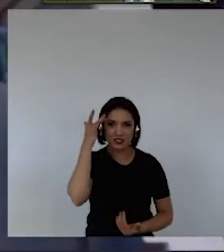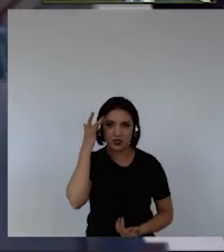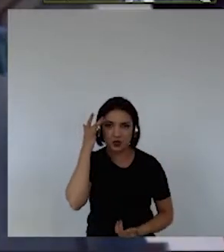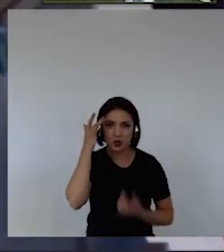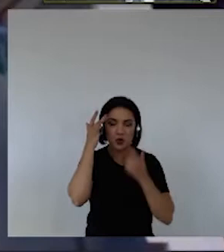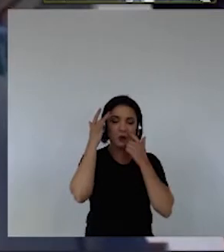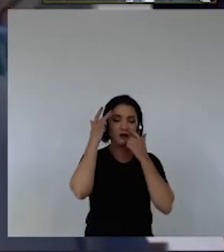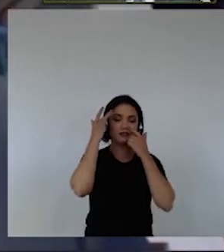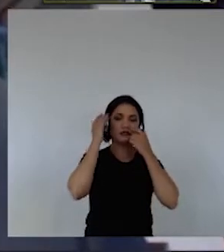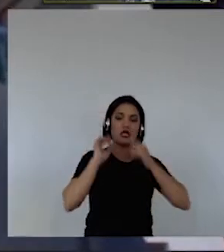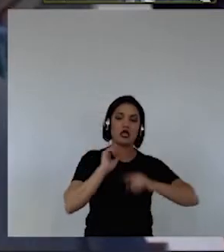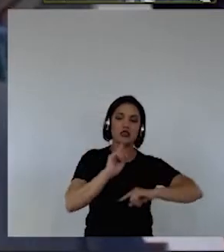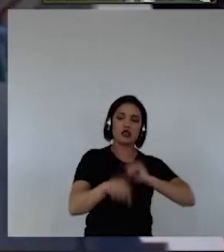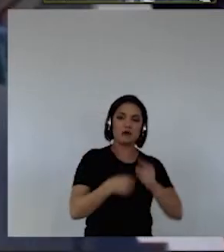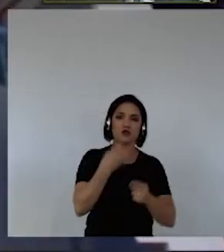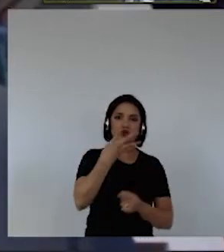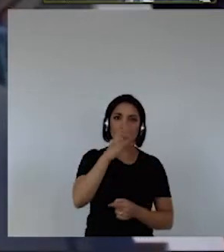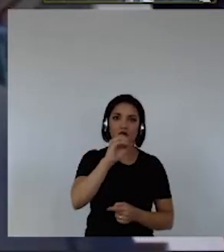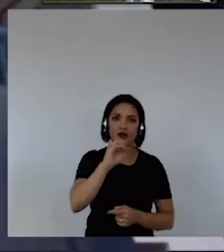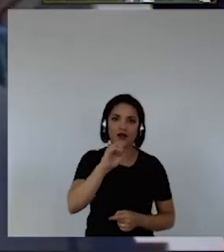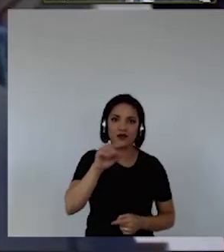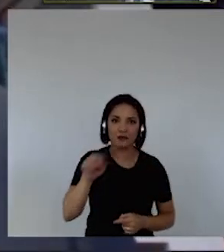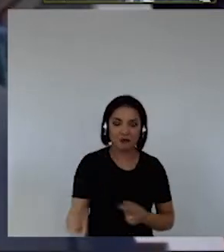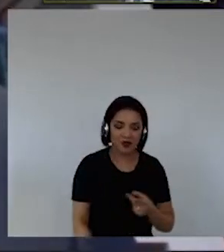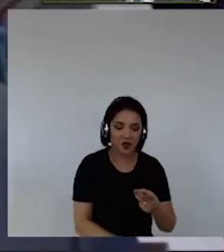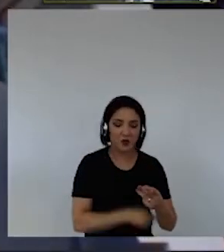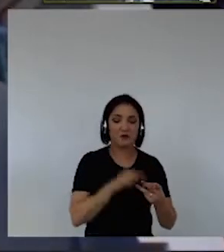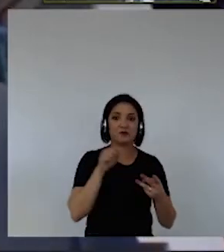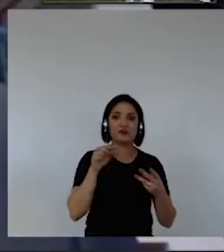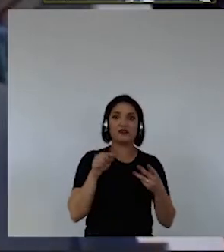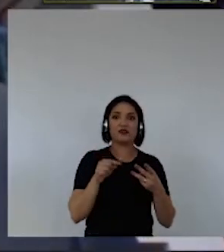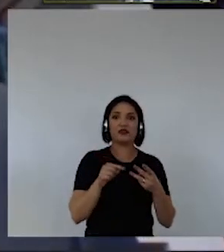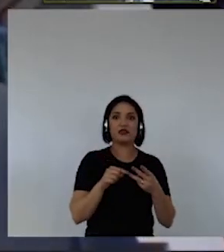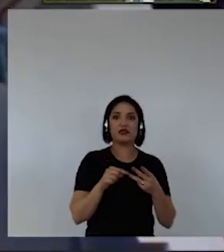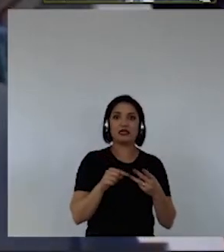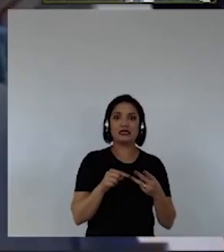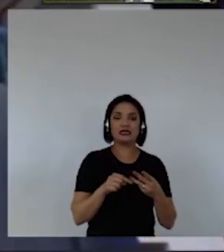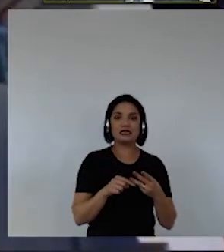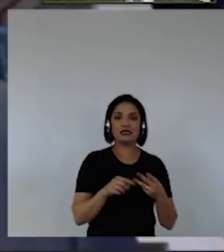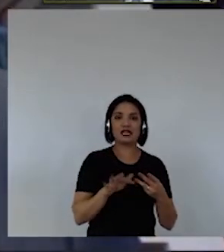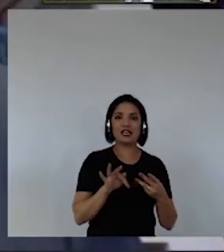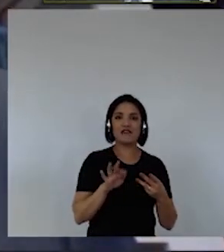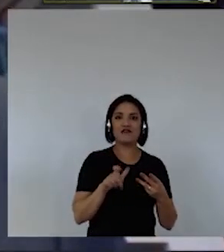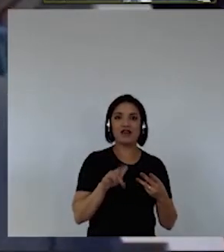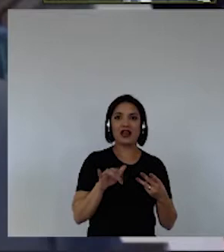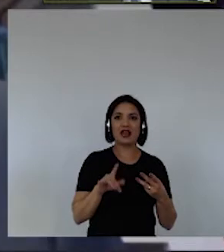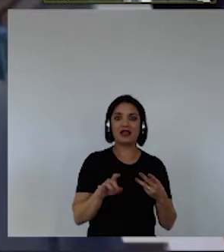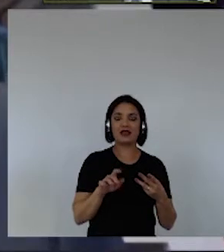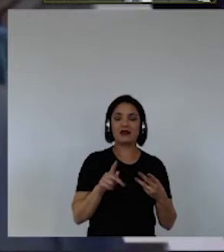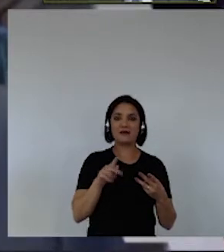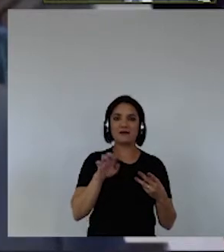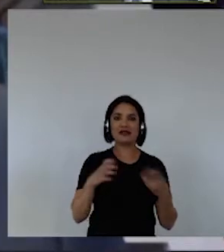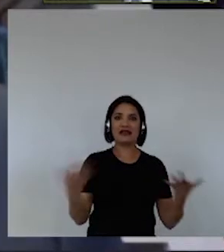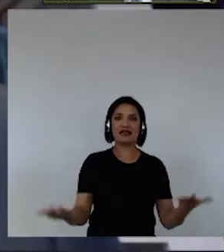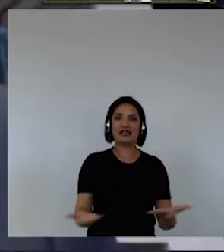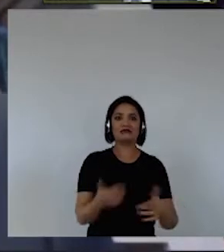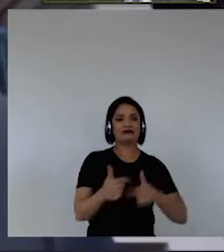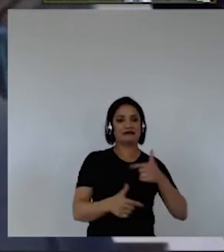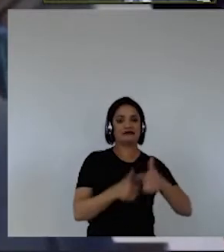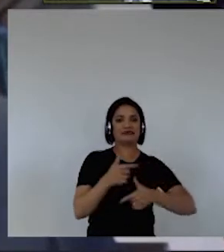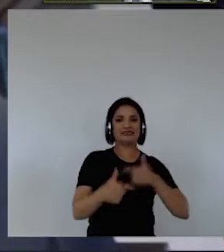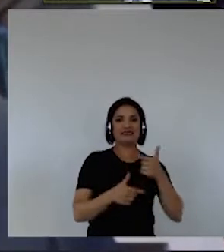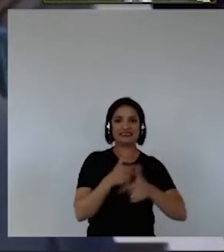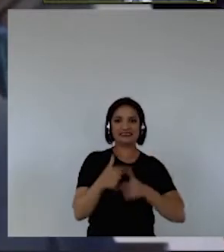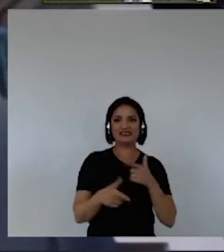Vinícius Coelho, depois de 40 mil pessoas com o Dr. Lamáquia, e o Dr. Felipe Santa Cruz tive a honra de trabalhar,